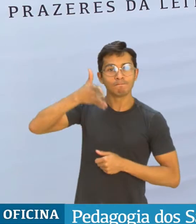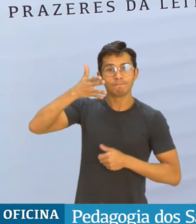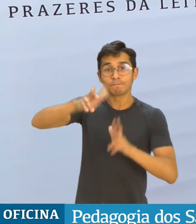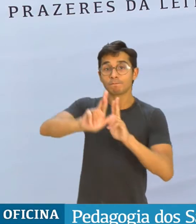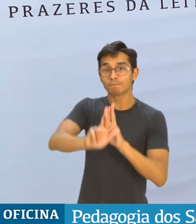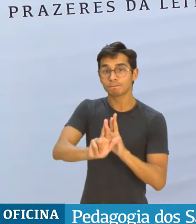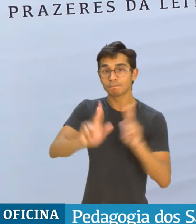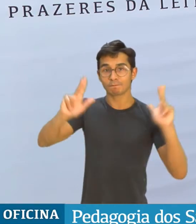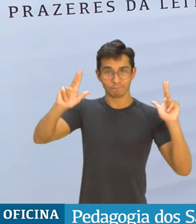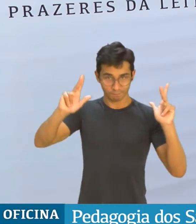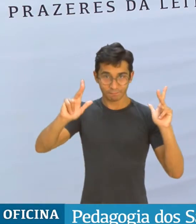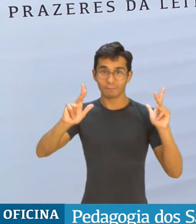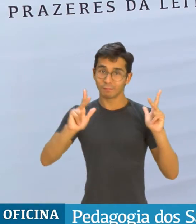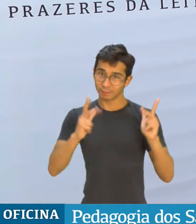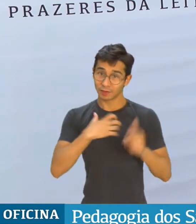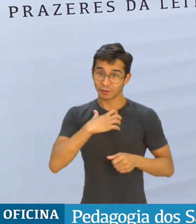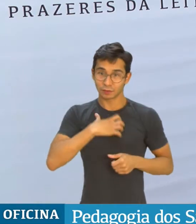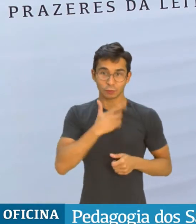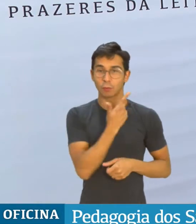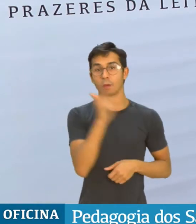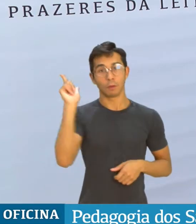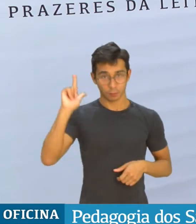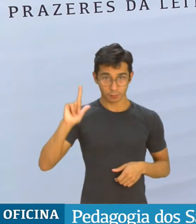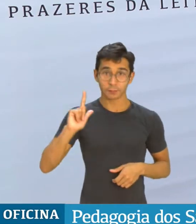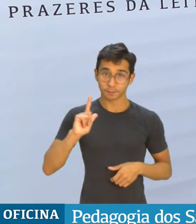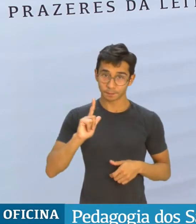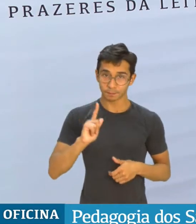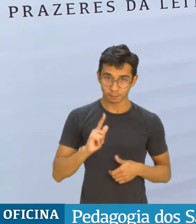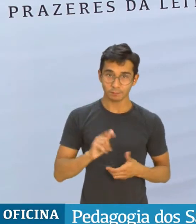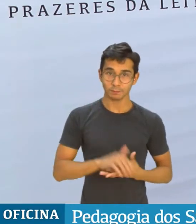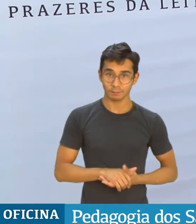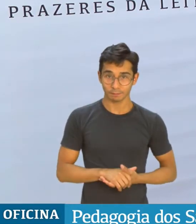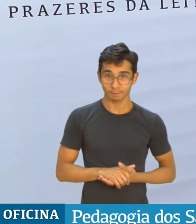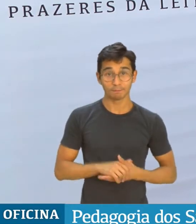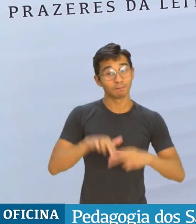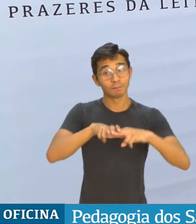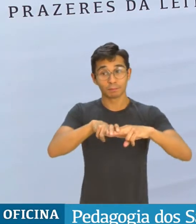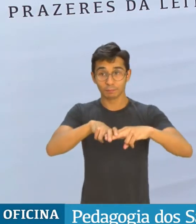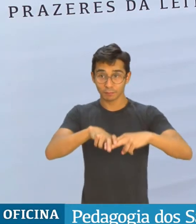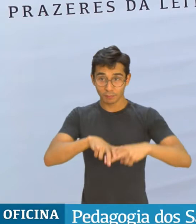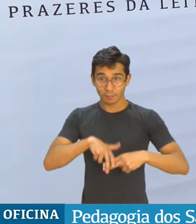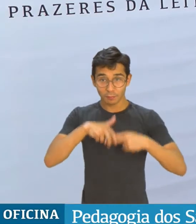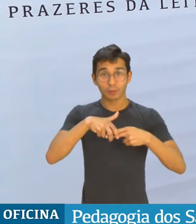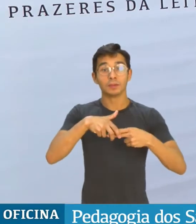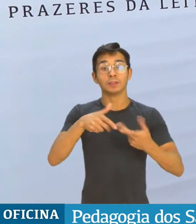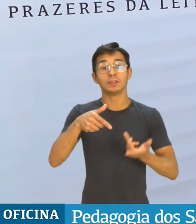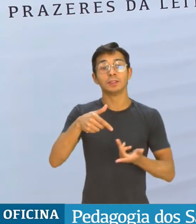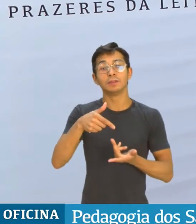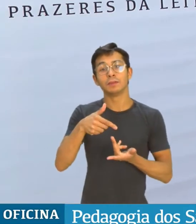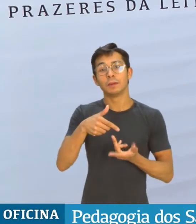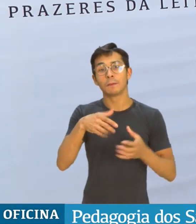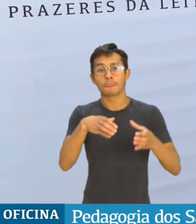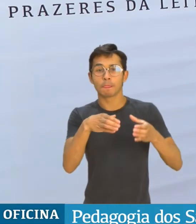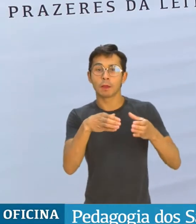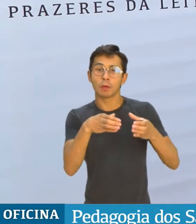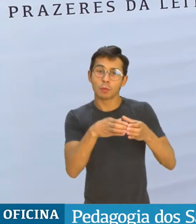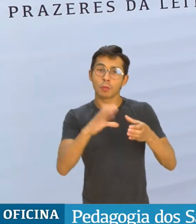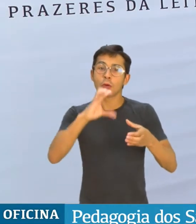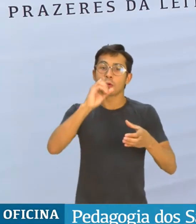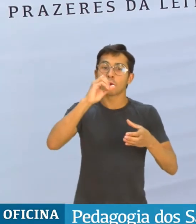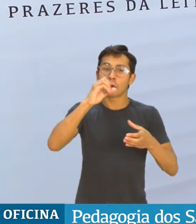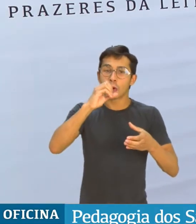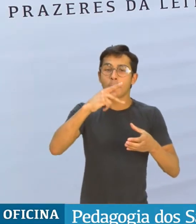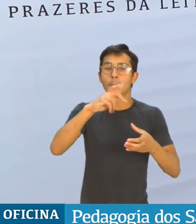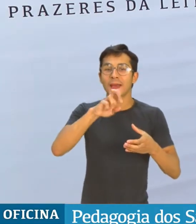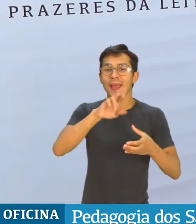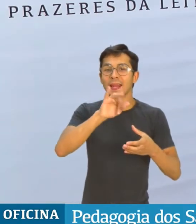desenvolver essa atividade. E foi esse outro jeito de desenvolver a atividade que foi executado principalmente ali pela Cooperifa, pelo Binho